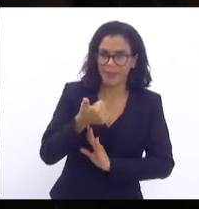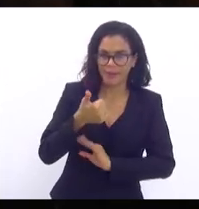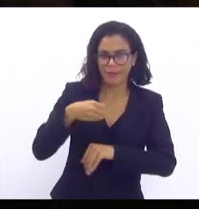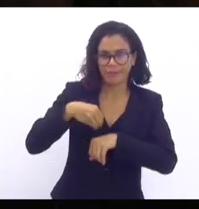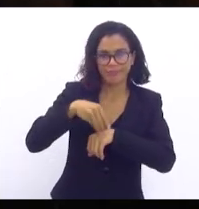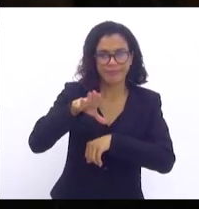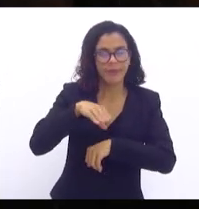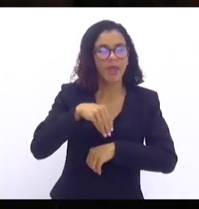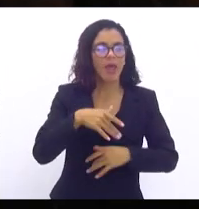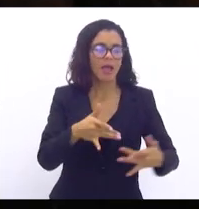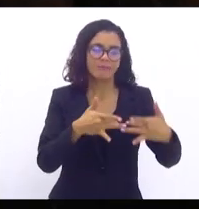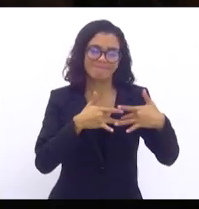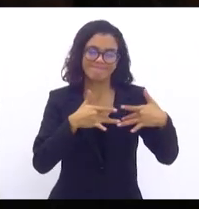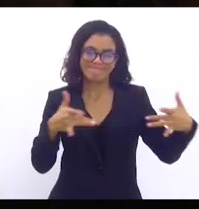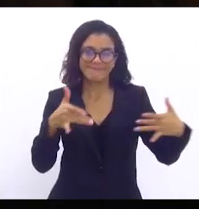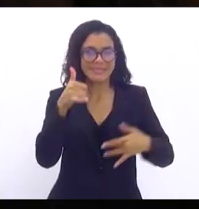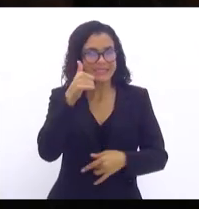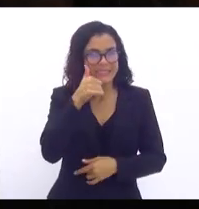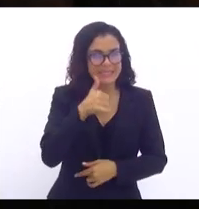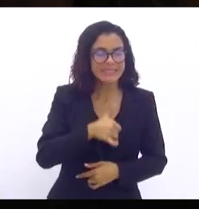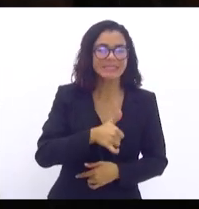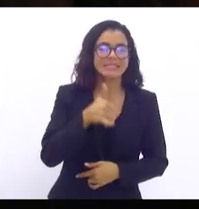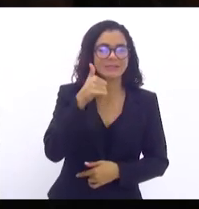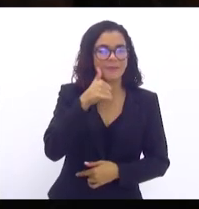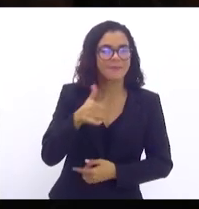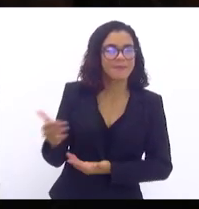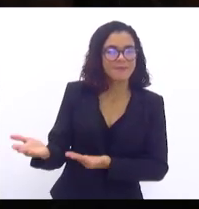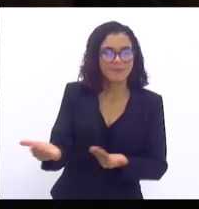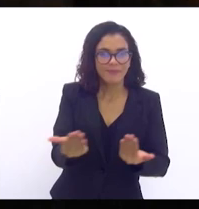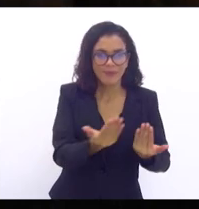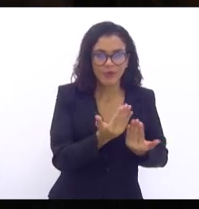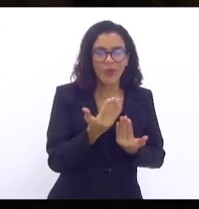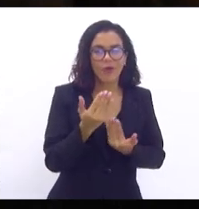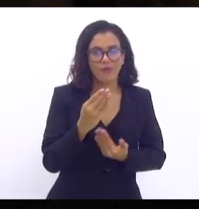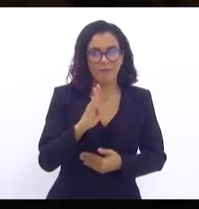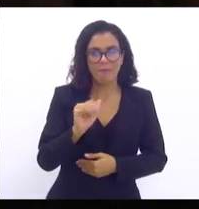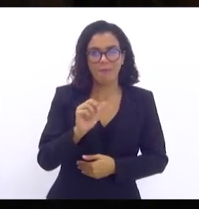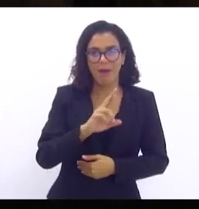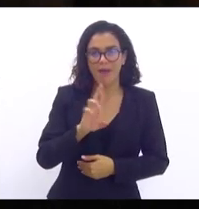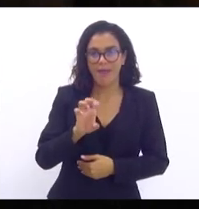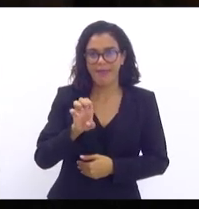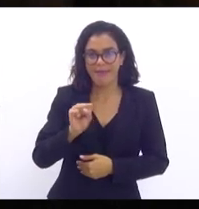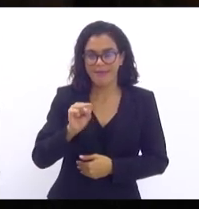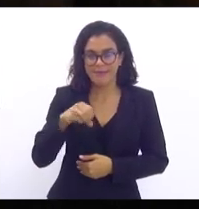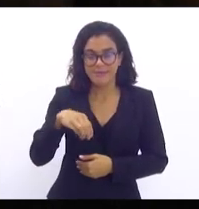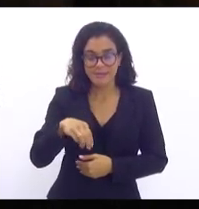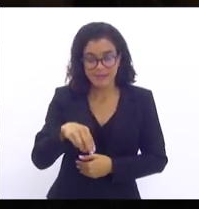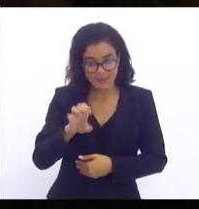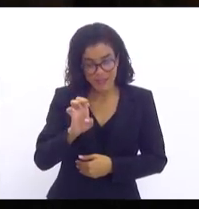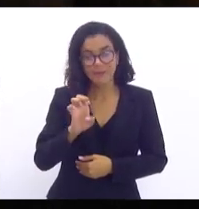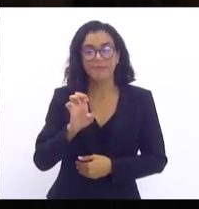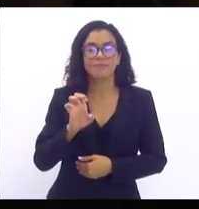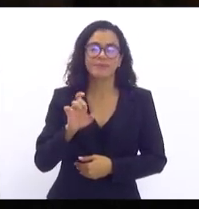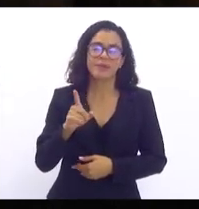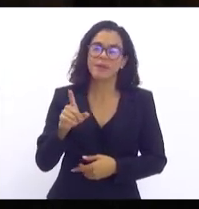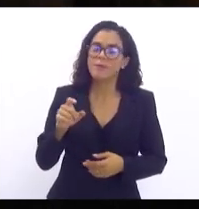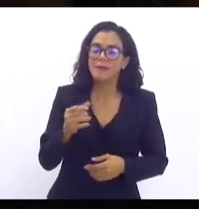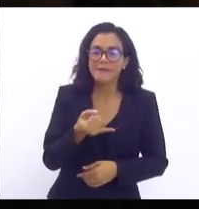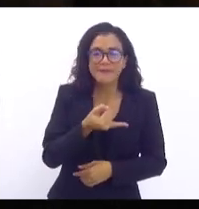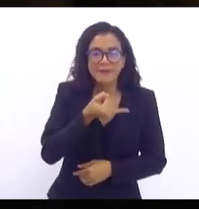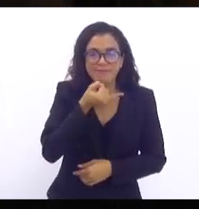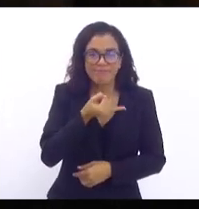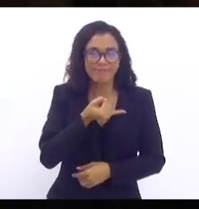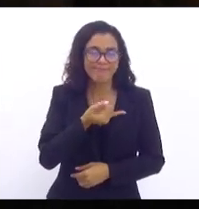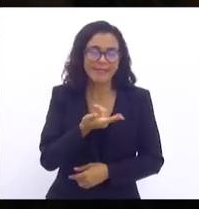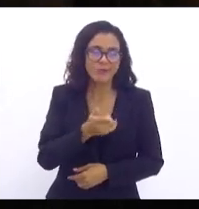minha solidariedade às meninas e mulheres barrenses, que definitivamente não tinha que lidar com o gestor, que fez uma fala que